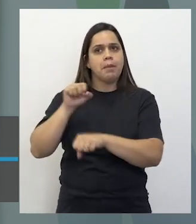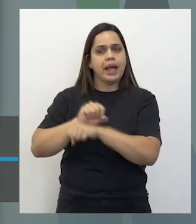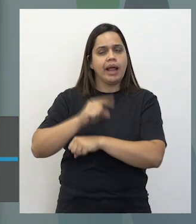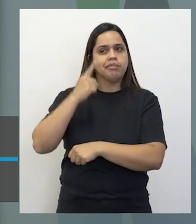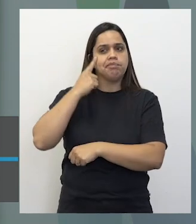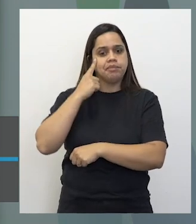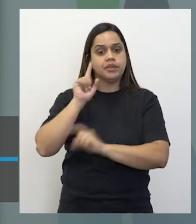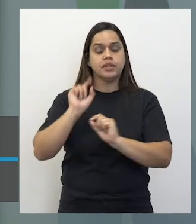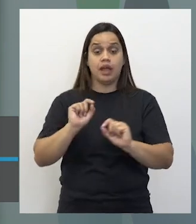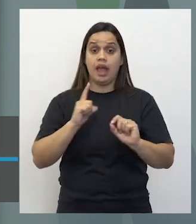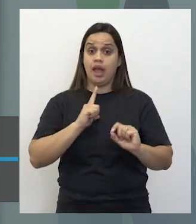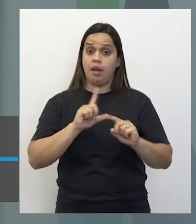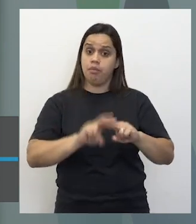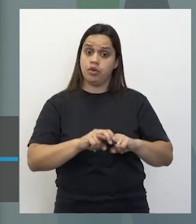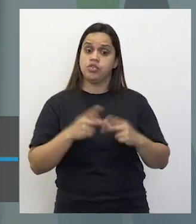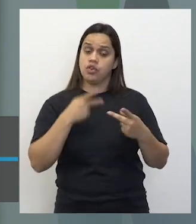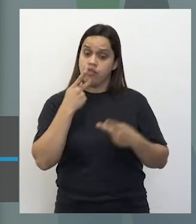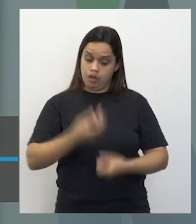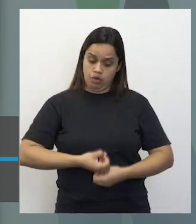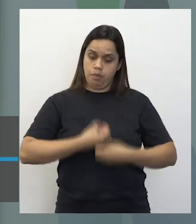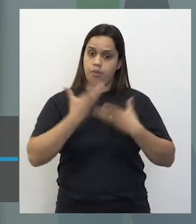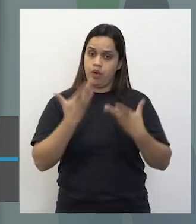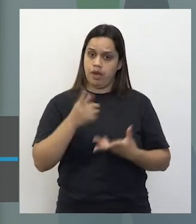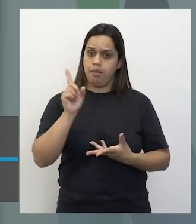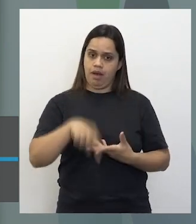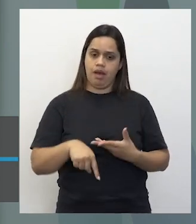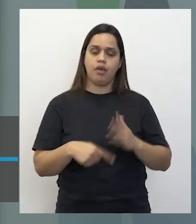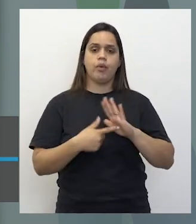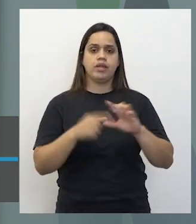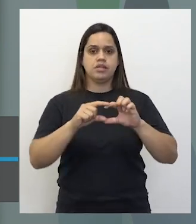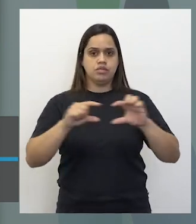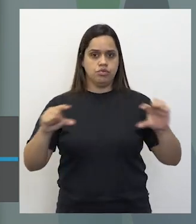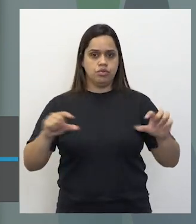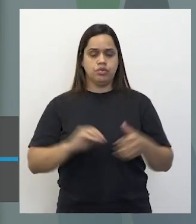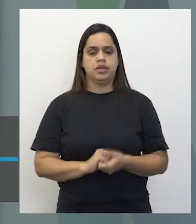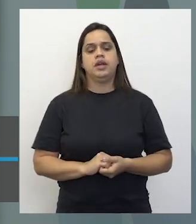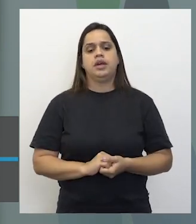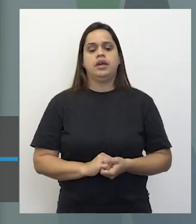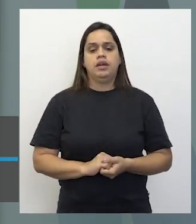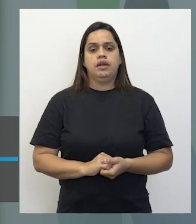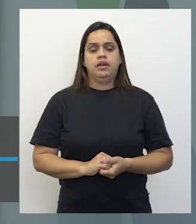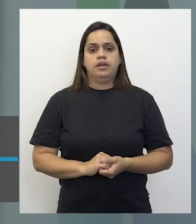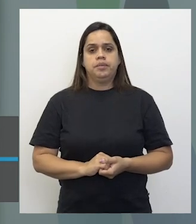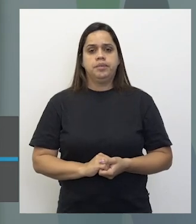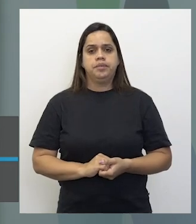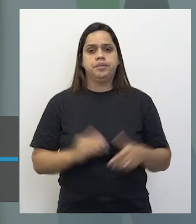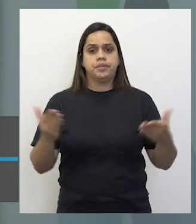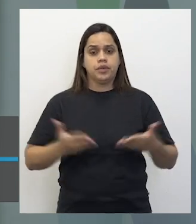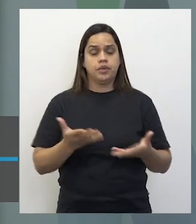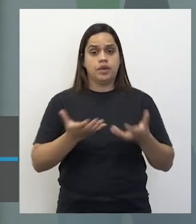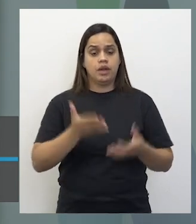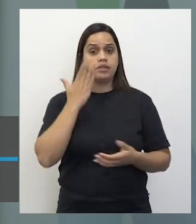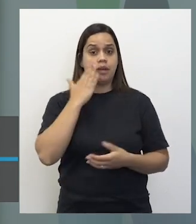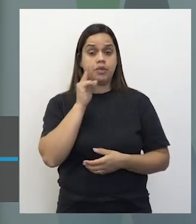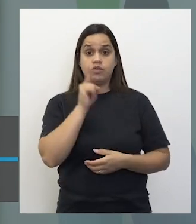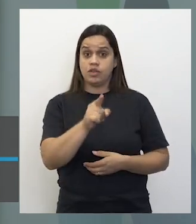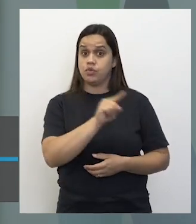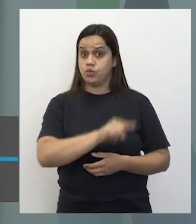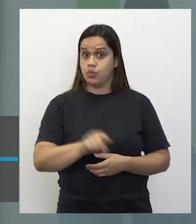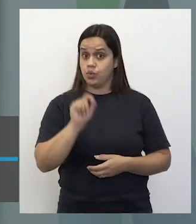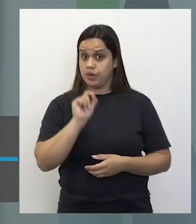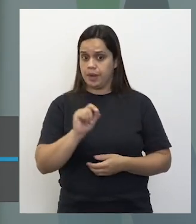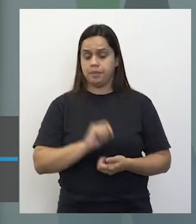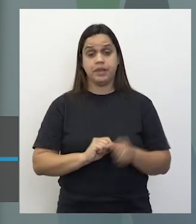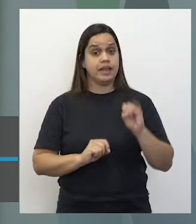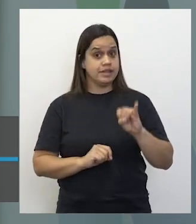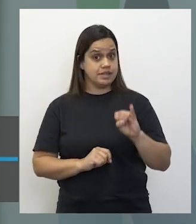nesse sentido que o poema aparece, com essa estrutura, né? E agora, eu também queria saber de vocês, e caso sim,